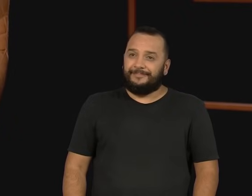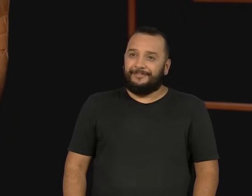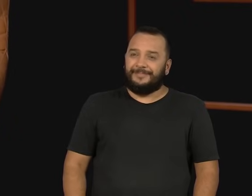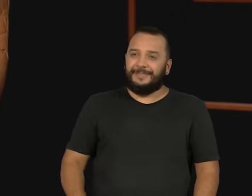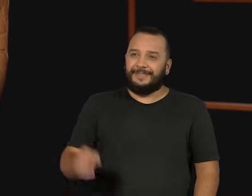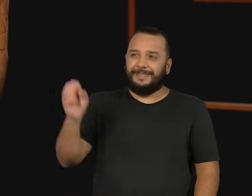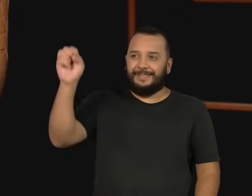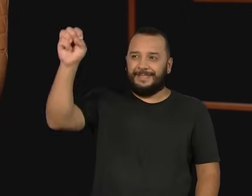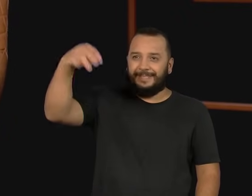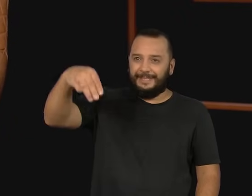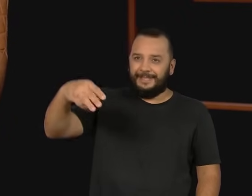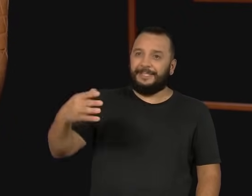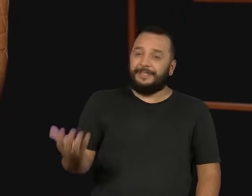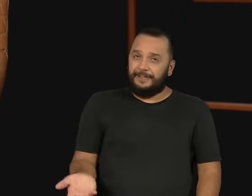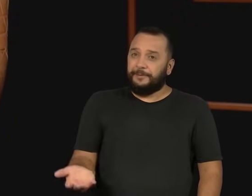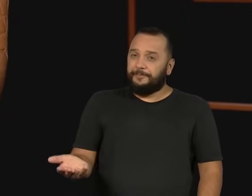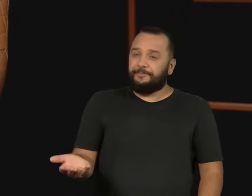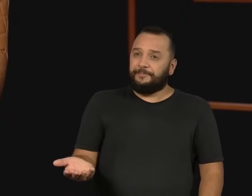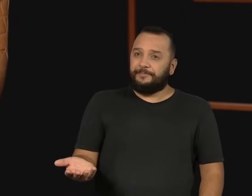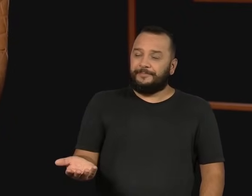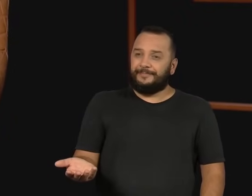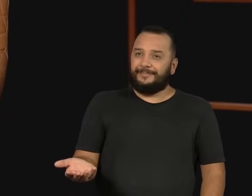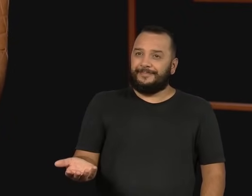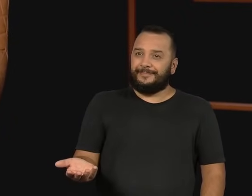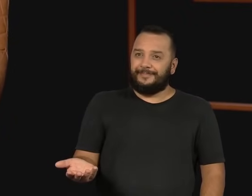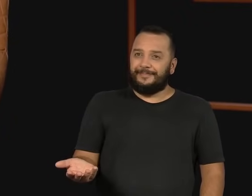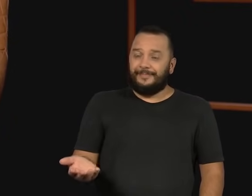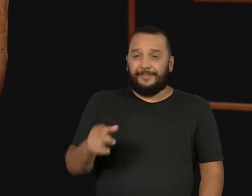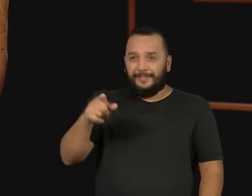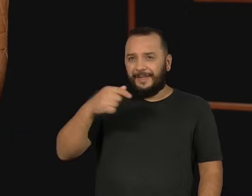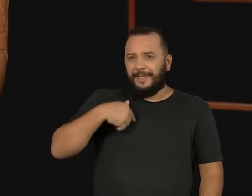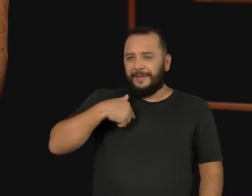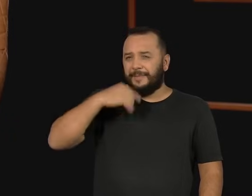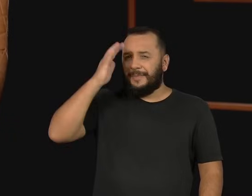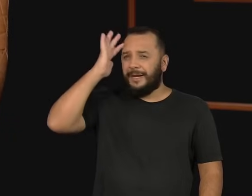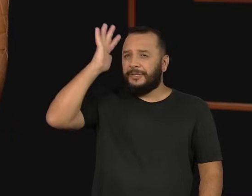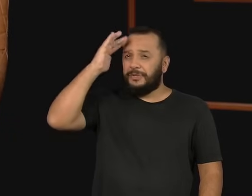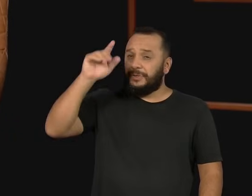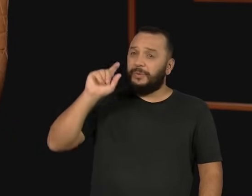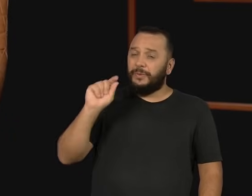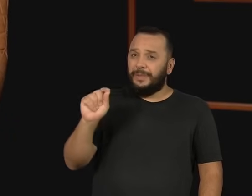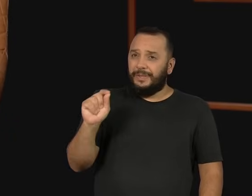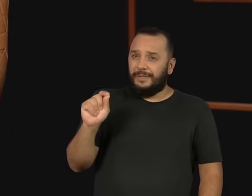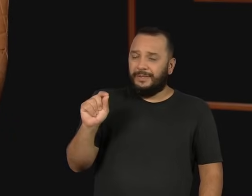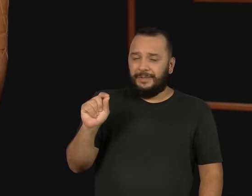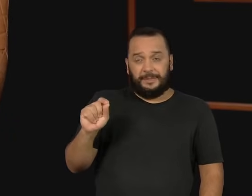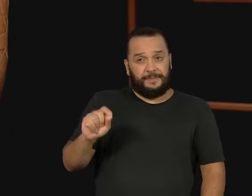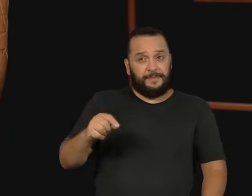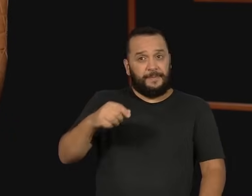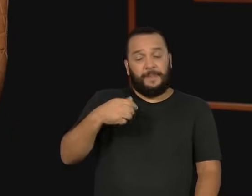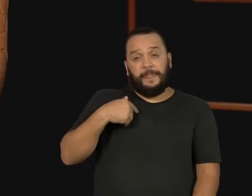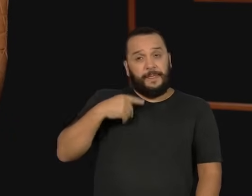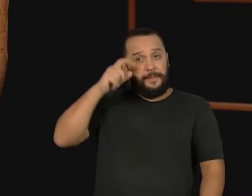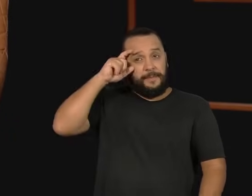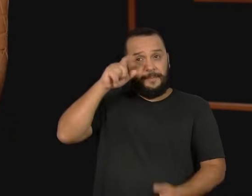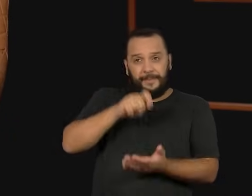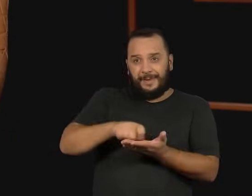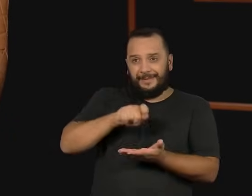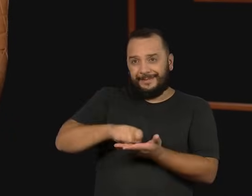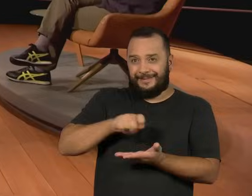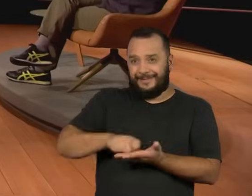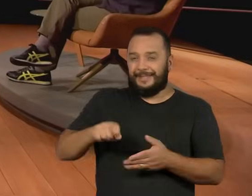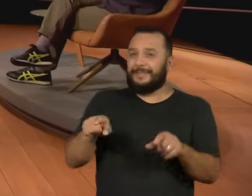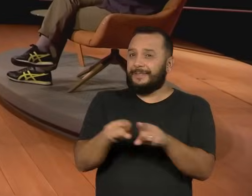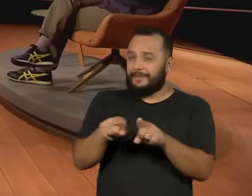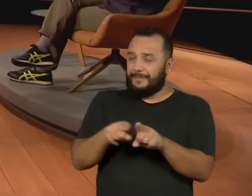Sim, porque vocês imaginam, né, que no Mário de Andrade também está essa